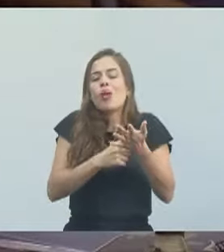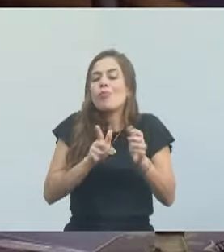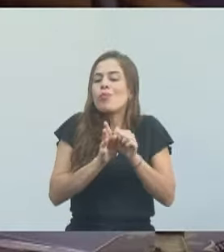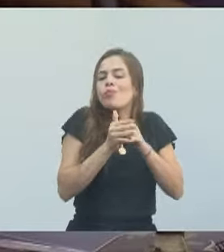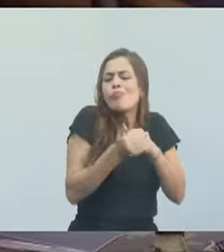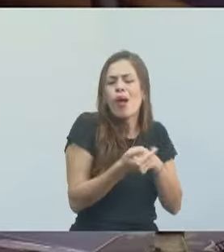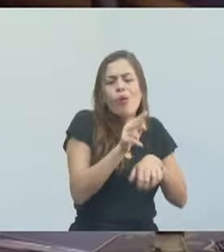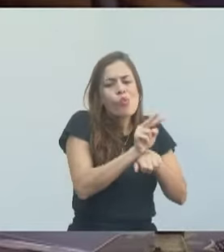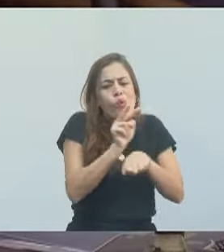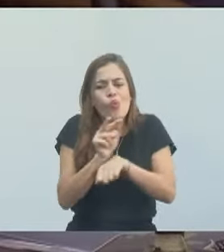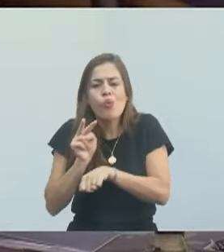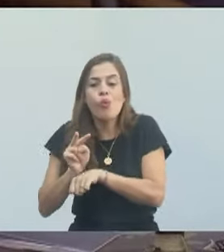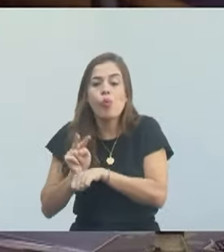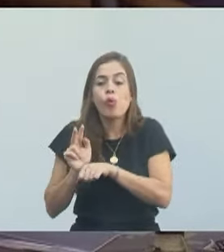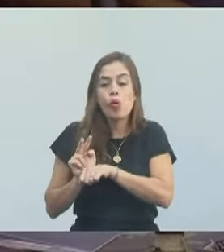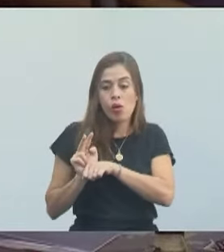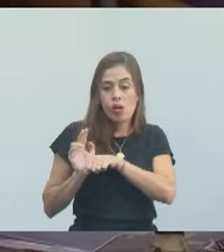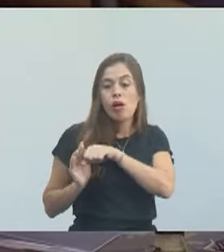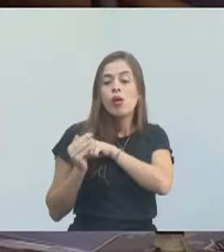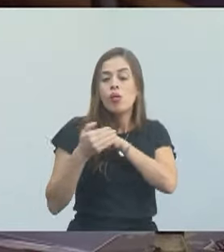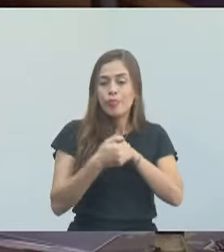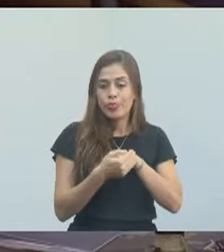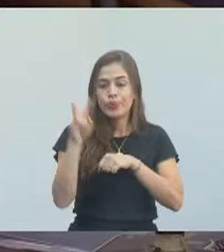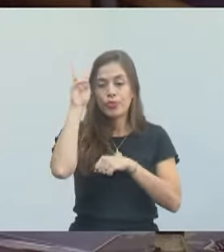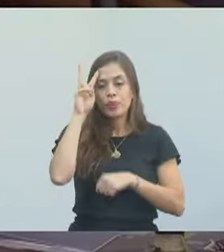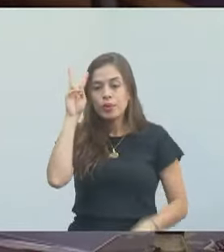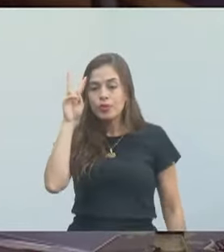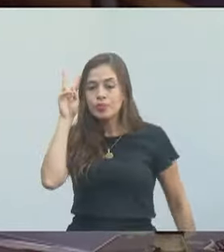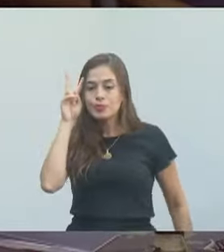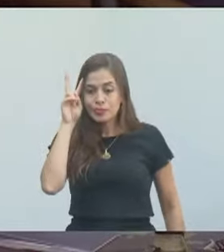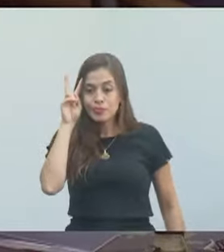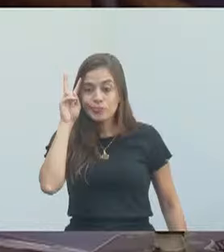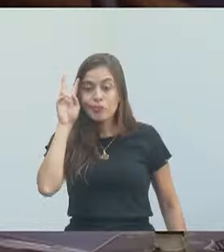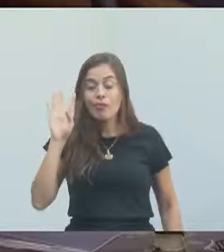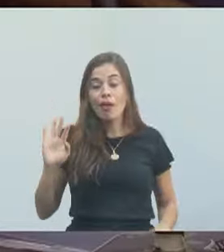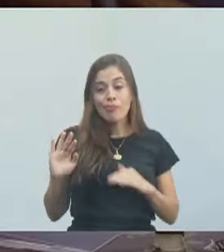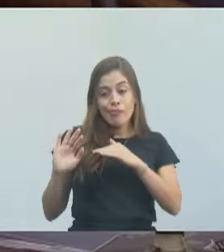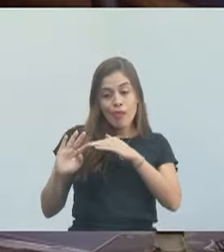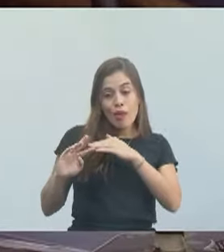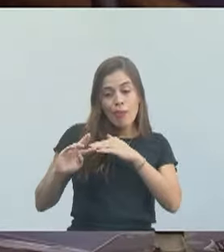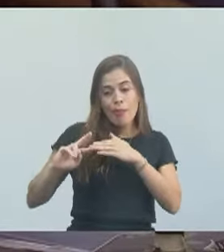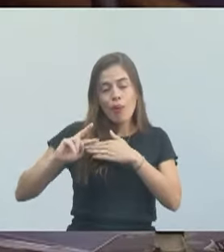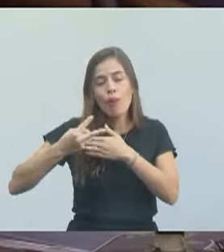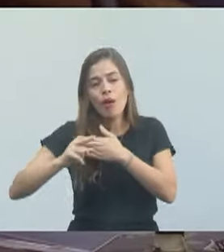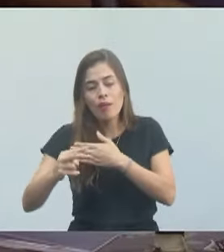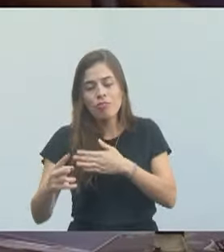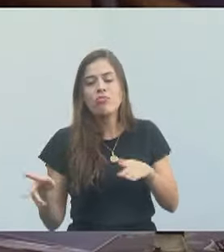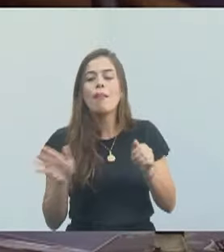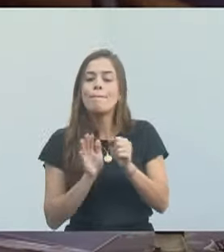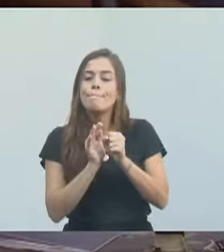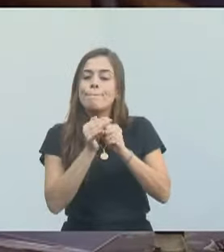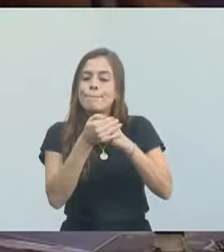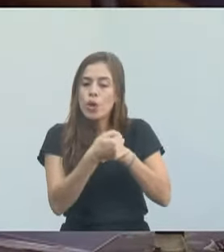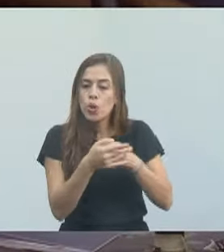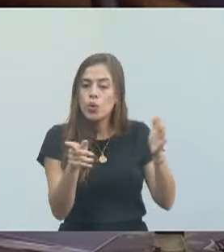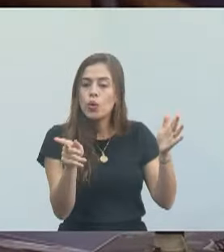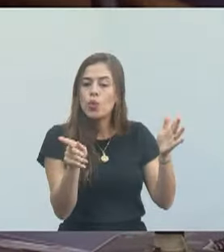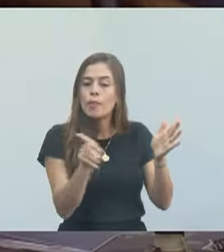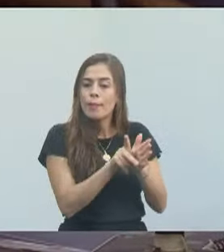aí proteger a nossa história e, por via de consequência, proteger a nossa